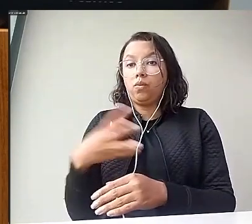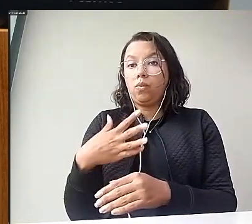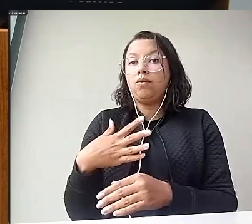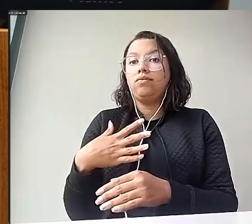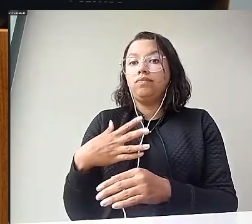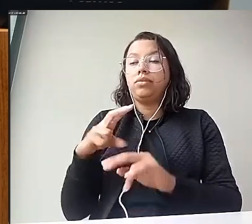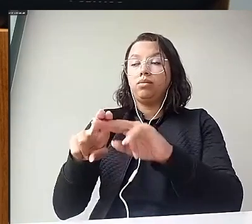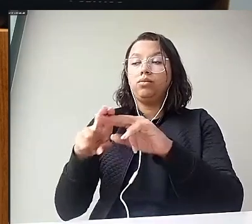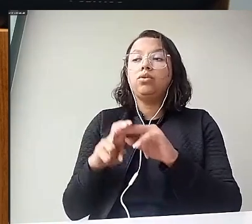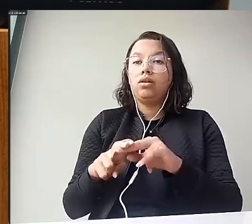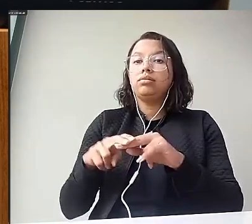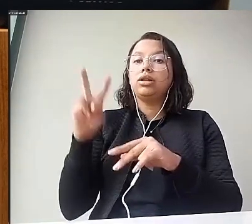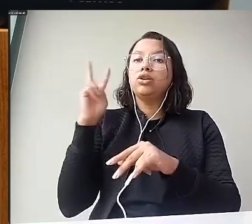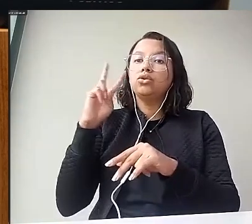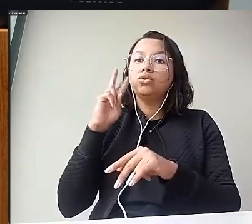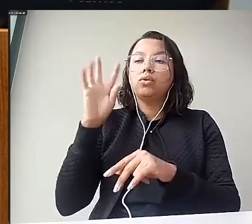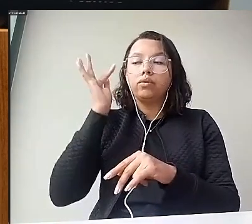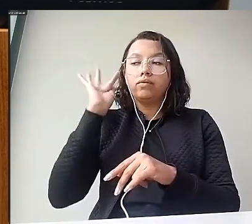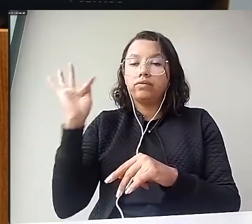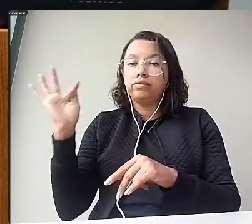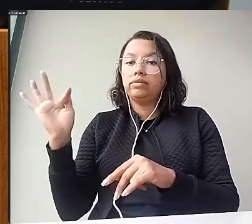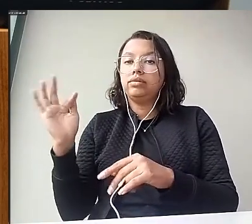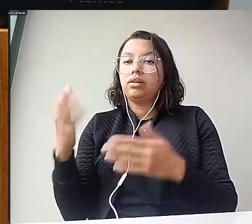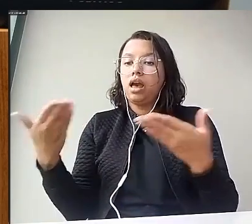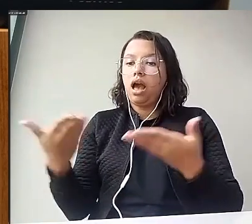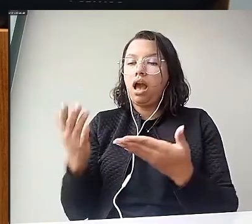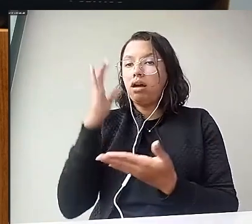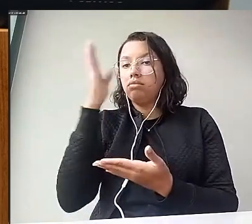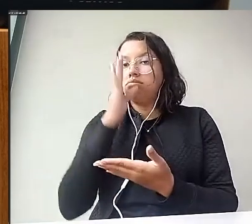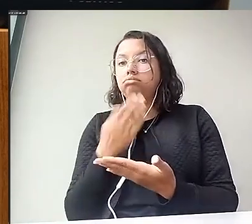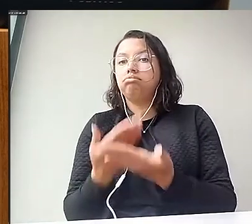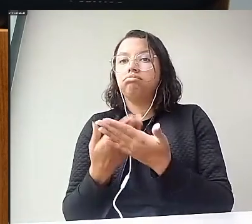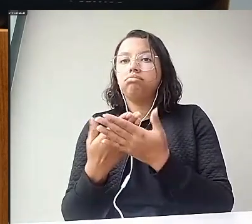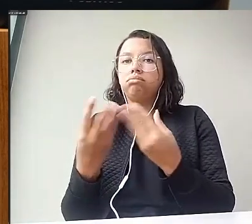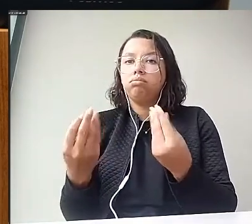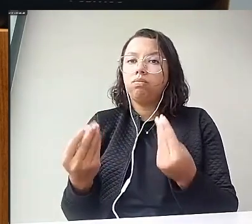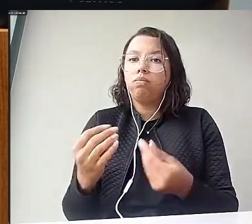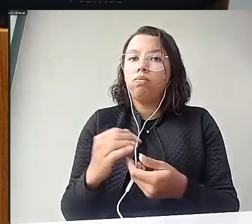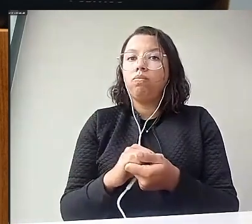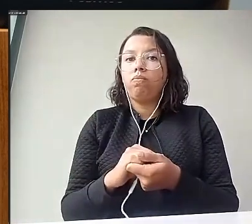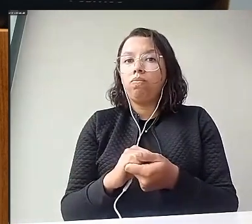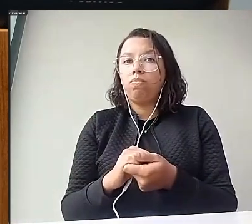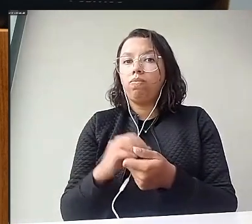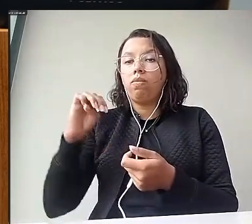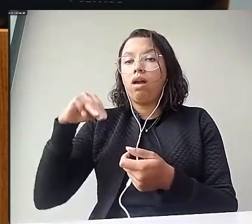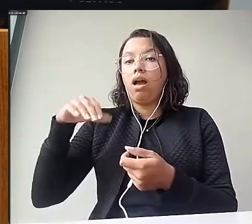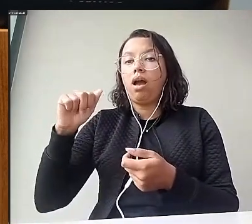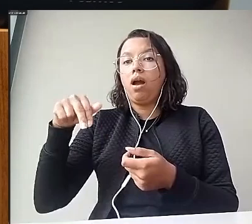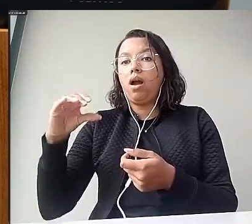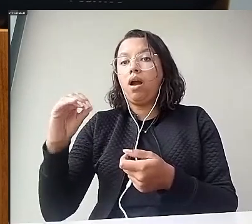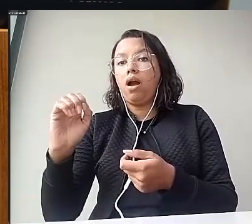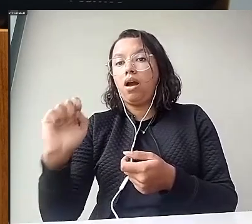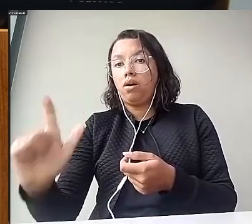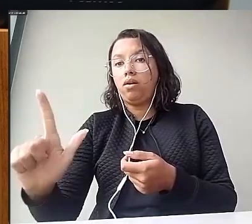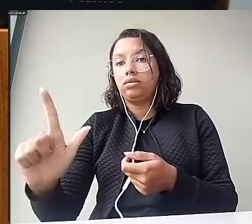francesa. Nós, aqui no Brasil, estudamos muito Manuel Sieyès, muito, né?